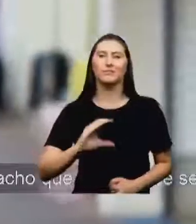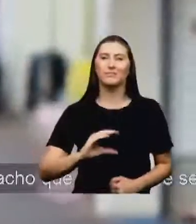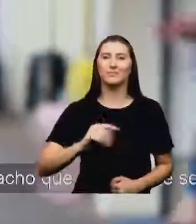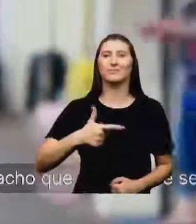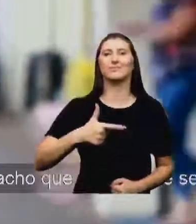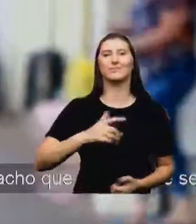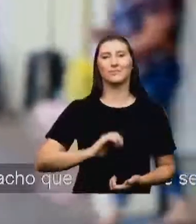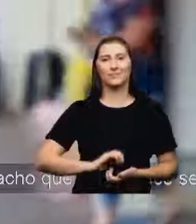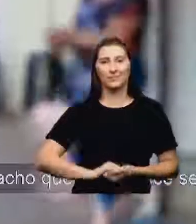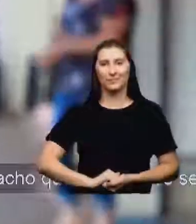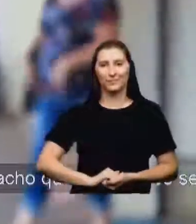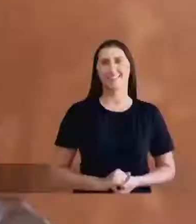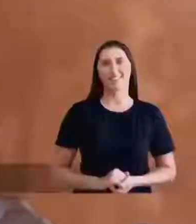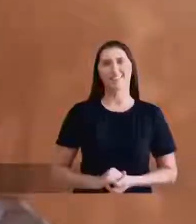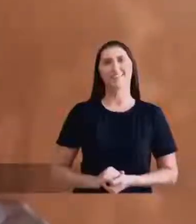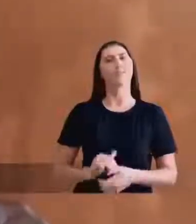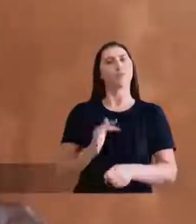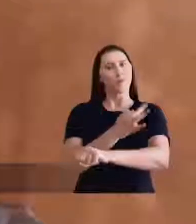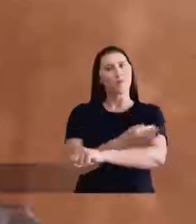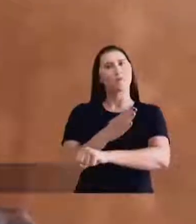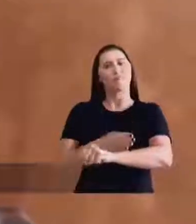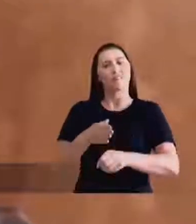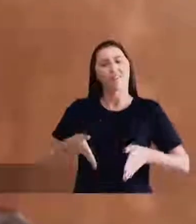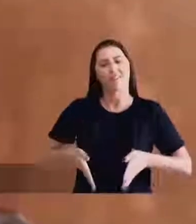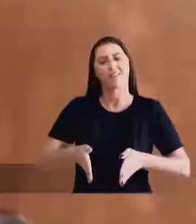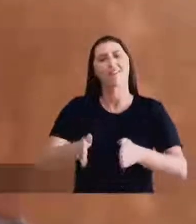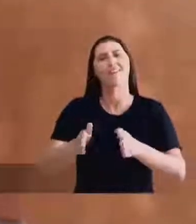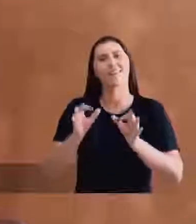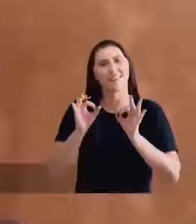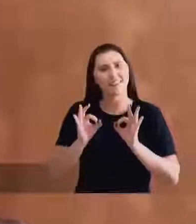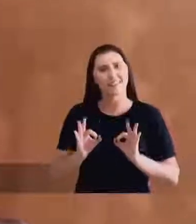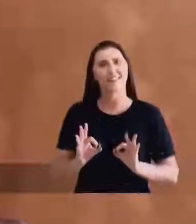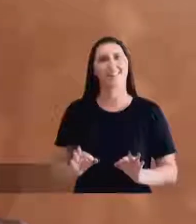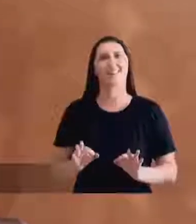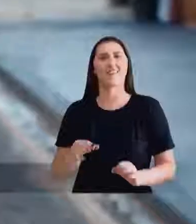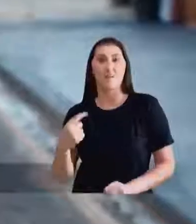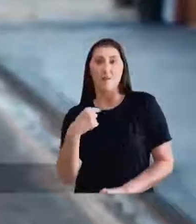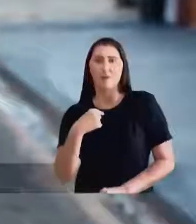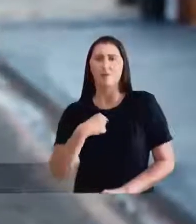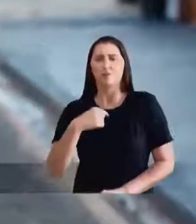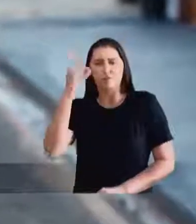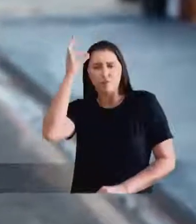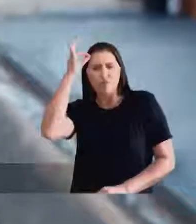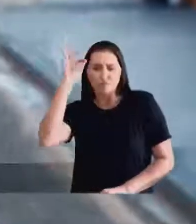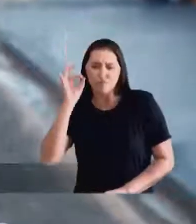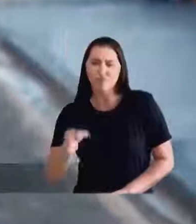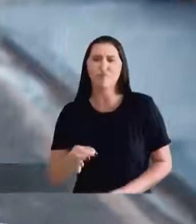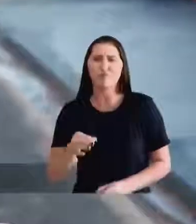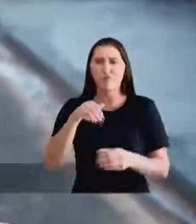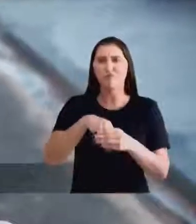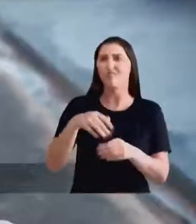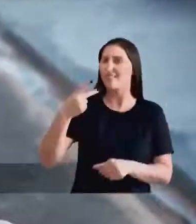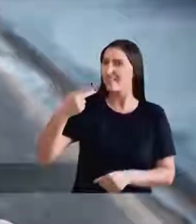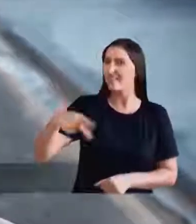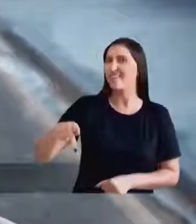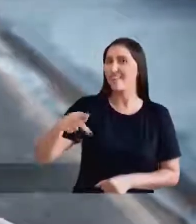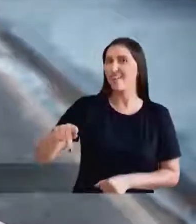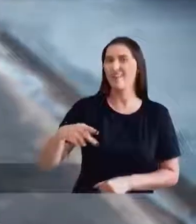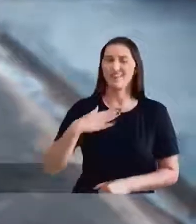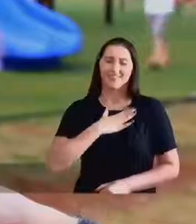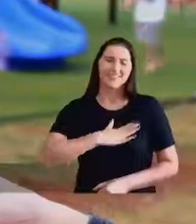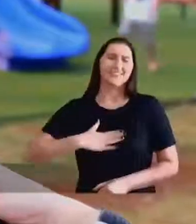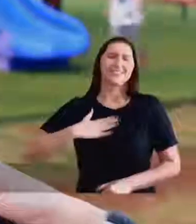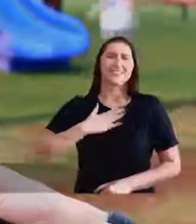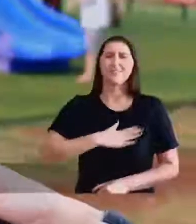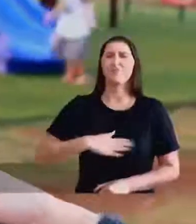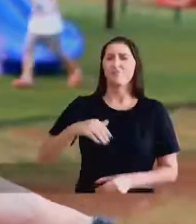Vamos renovar com o Kleber Fontana. Beltrão está num caminho certo. Eu tenho toda certeza que o meu voto é para